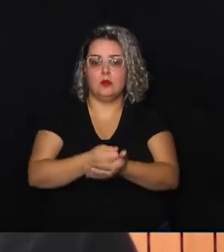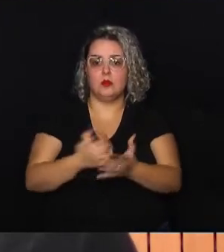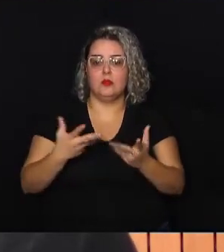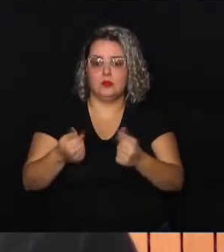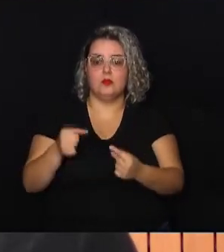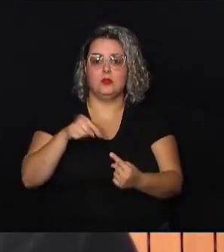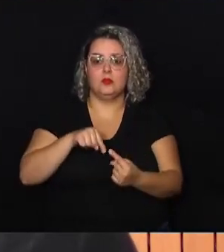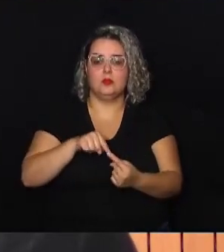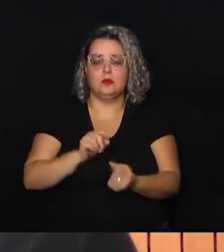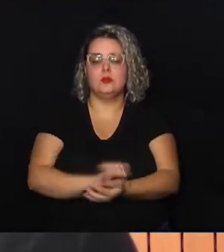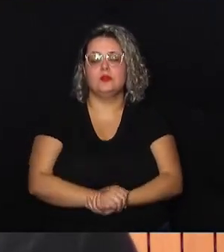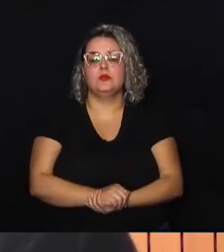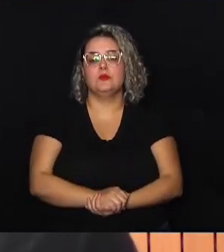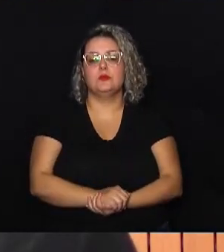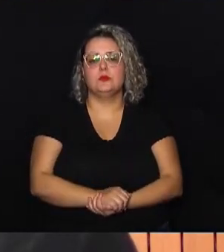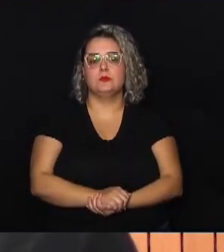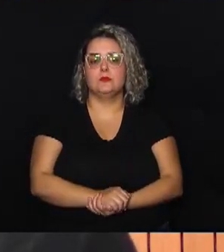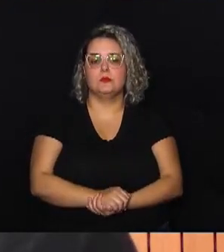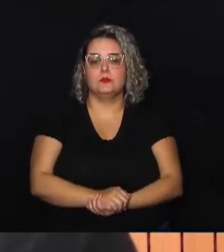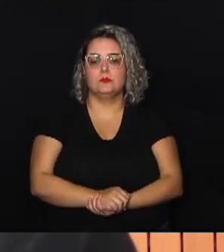objetivos.